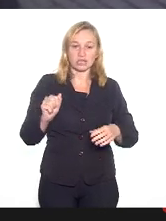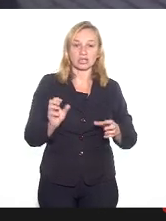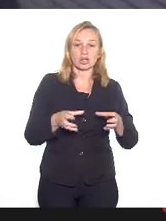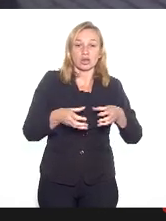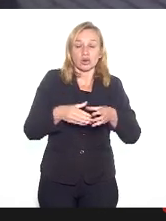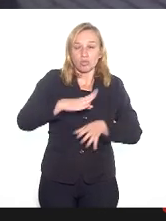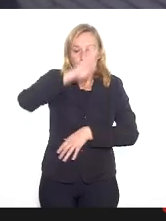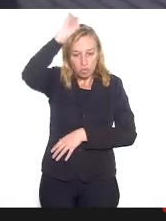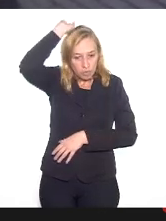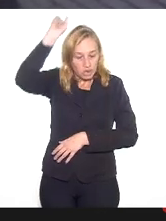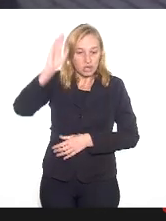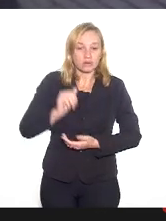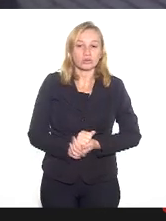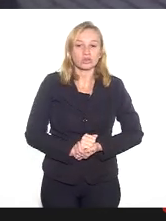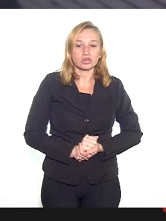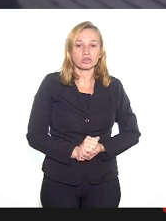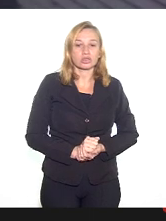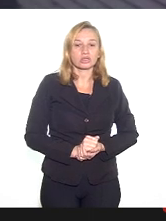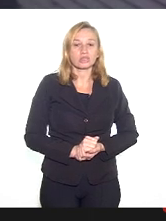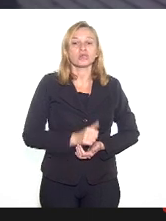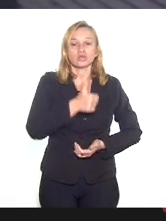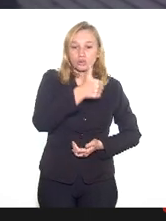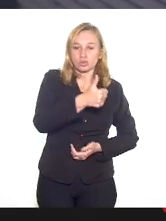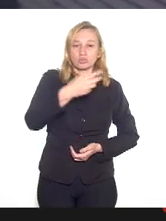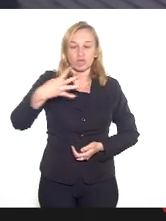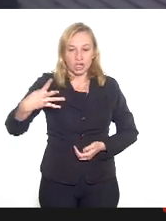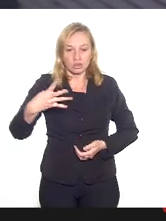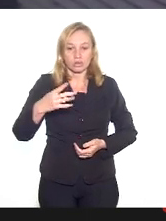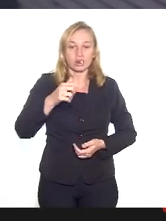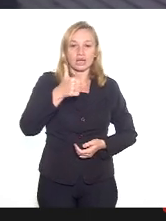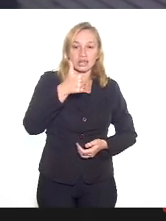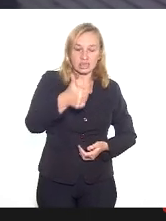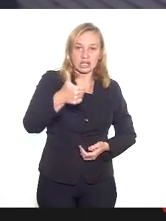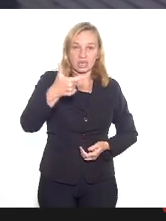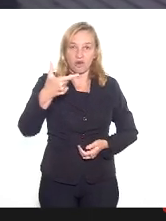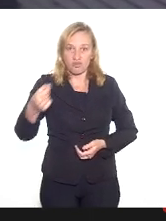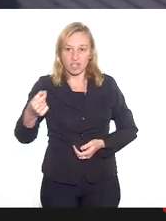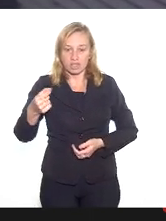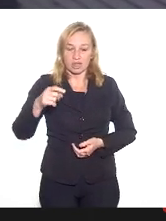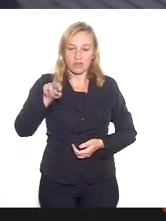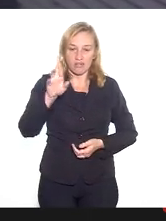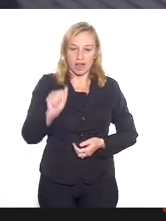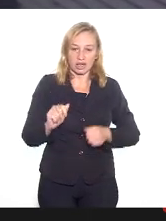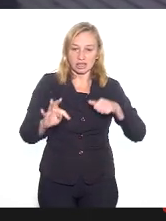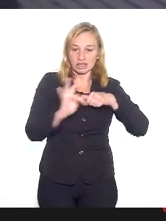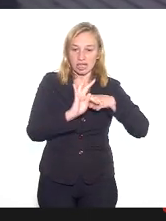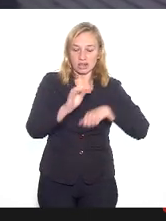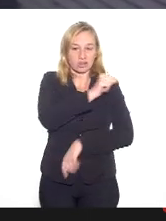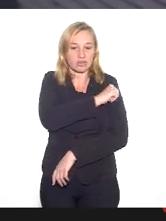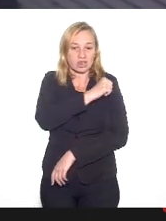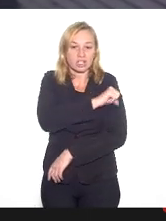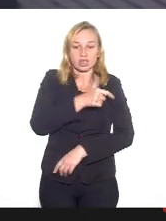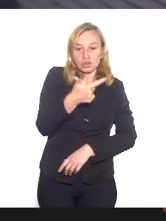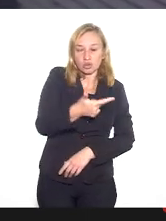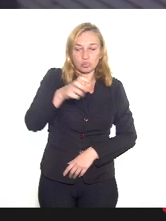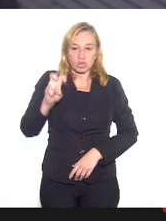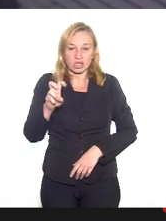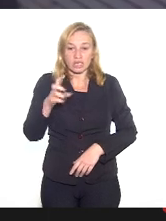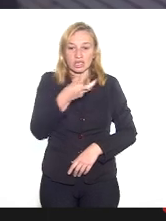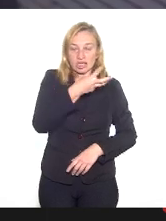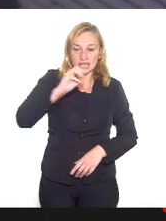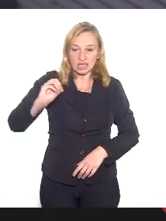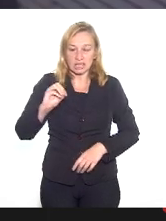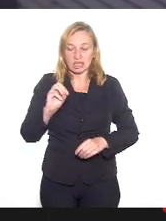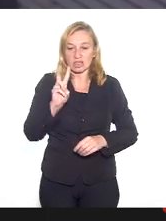combatentes e também para 2014, 120 vagas para técnicos de enfermagem. Em 2015, 300